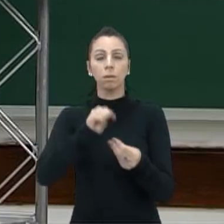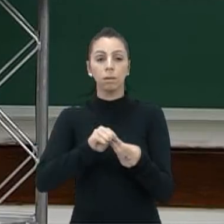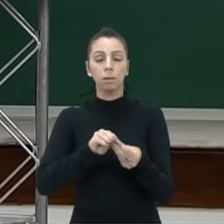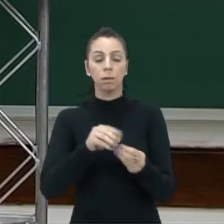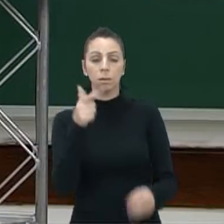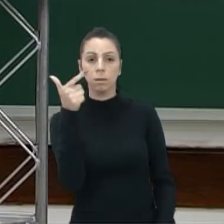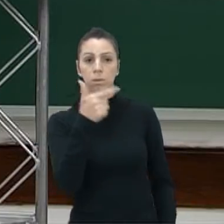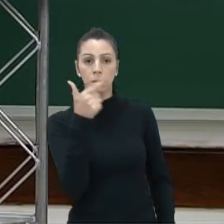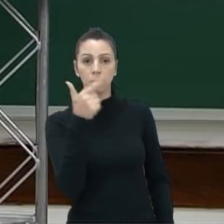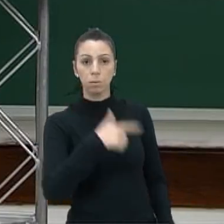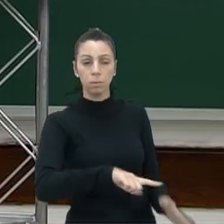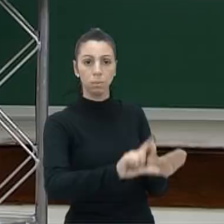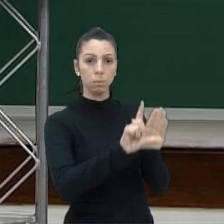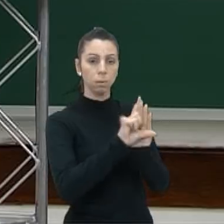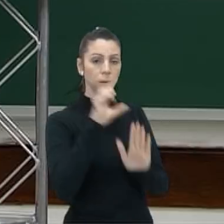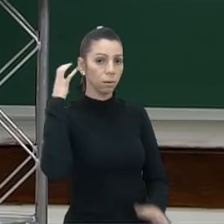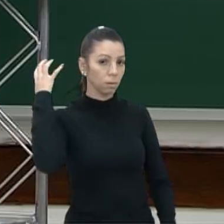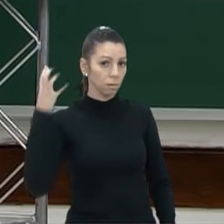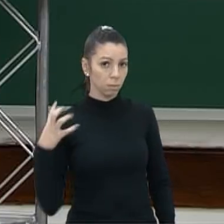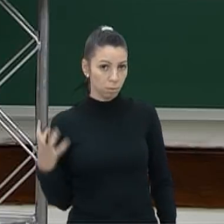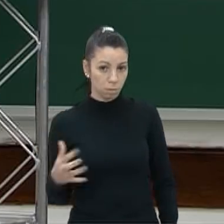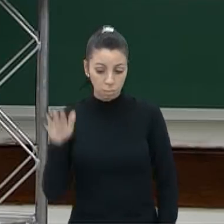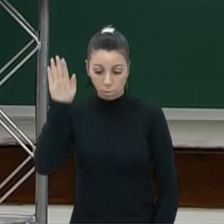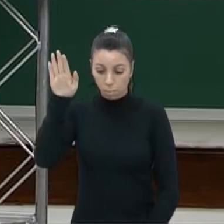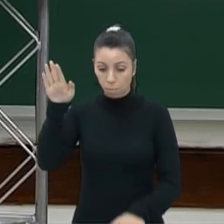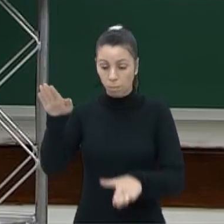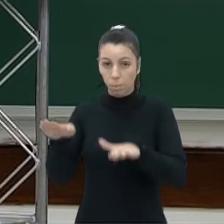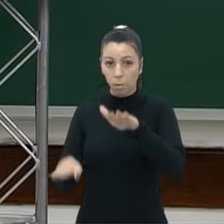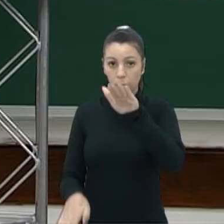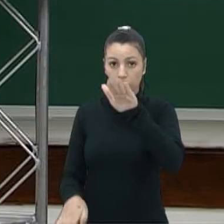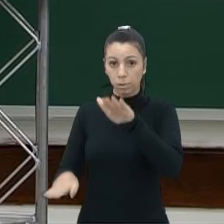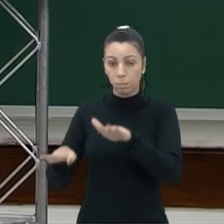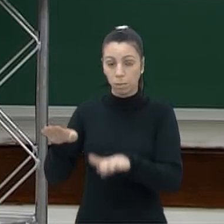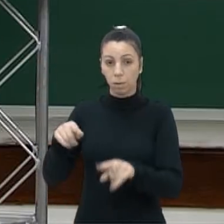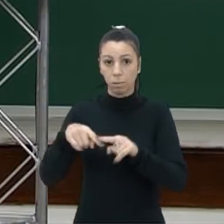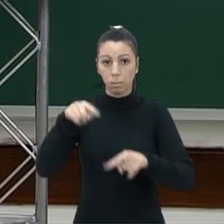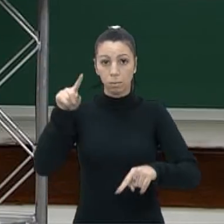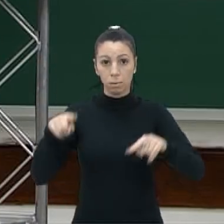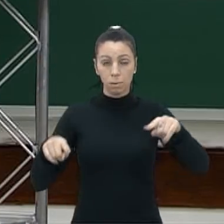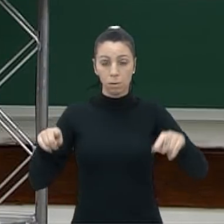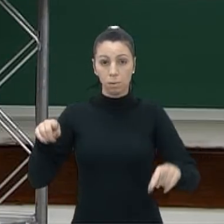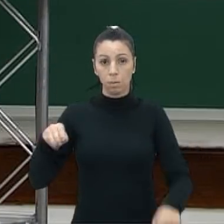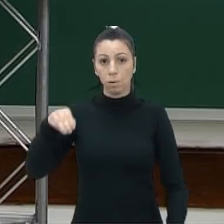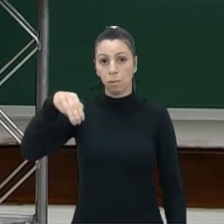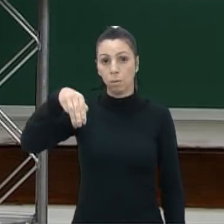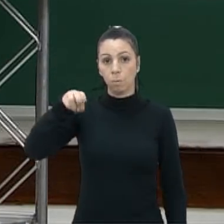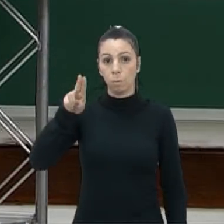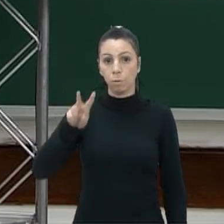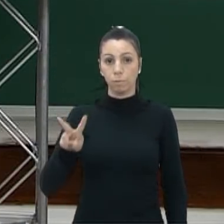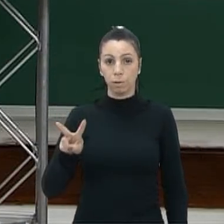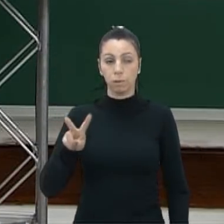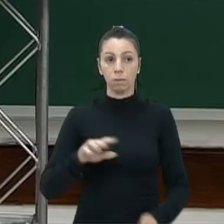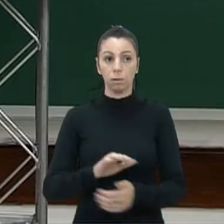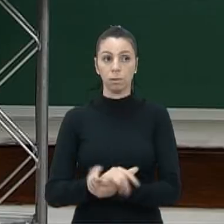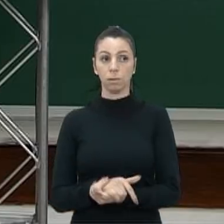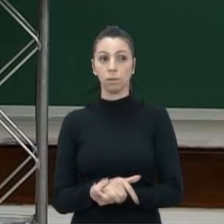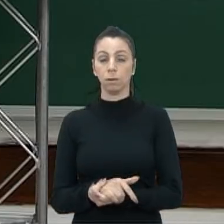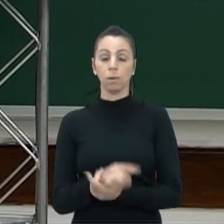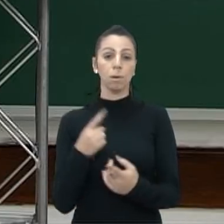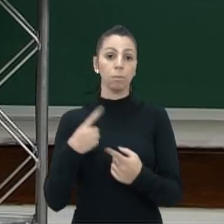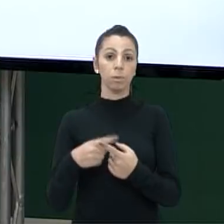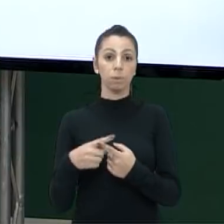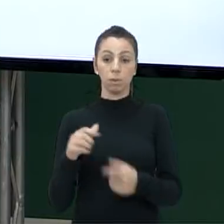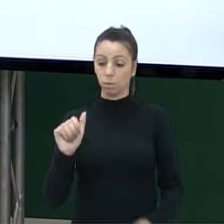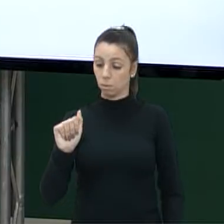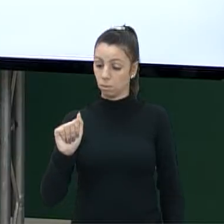lei de Newton com os movimentos uniformemente variados, né, o famoso MOVE. Então aqui nós temos algumas equações, por causa que a